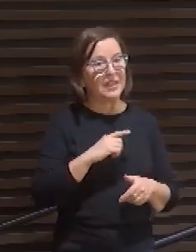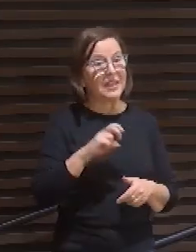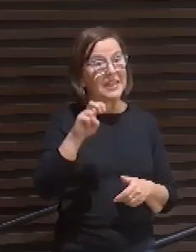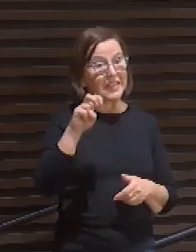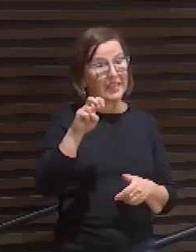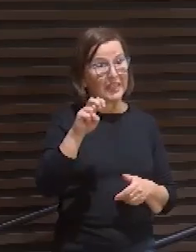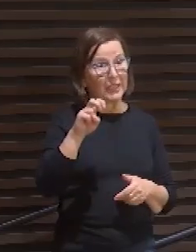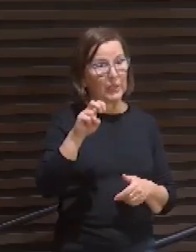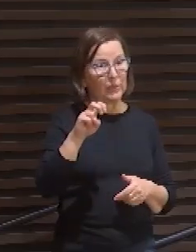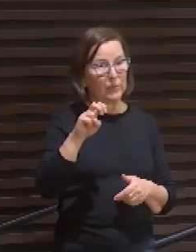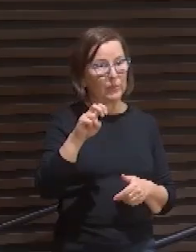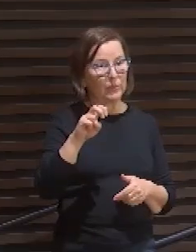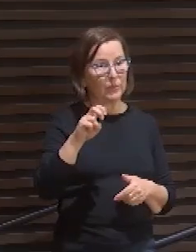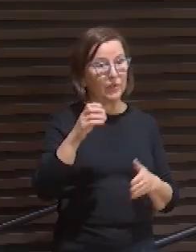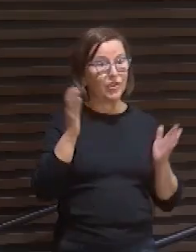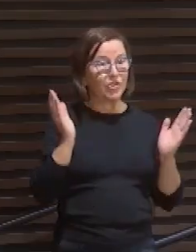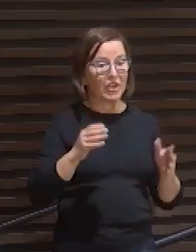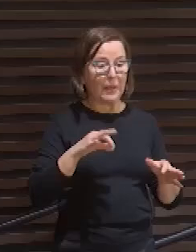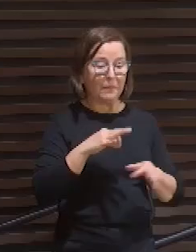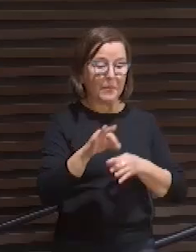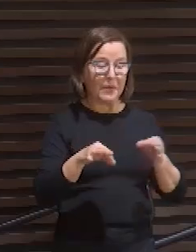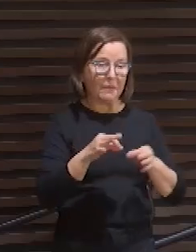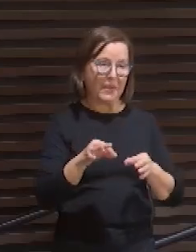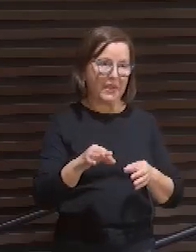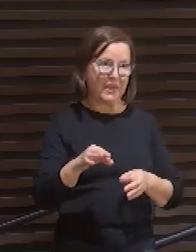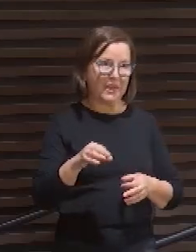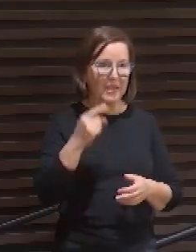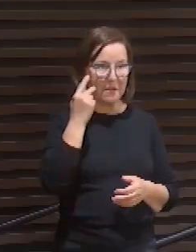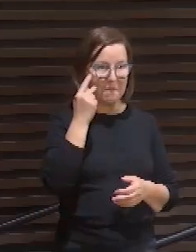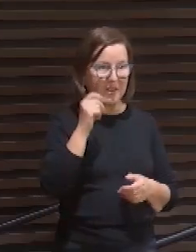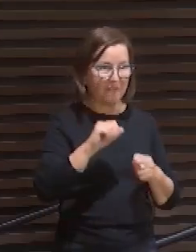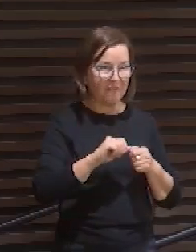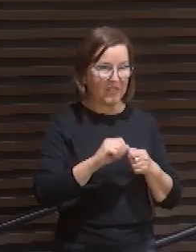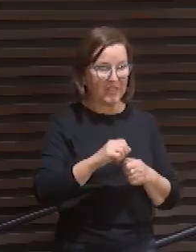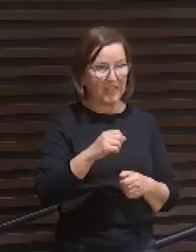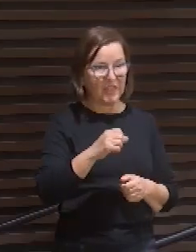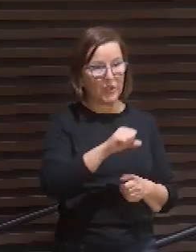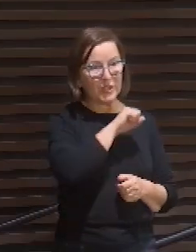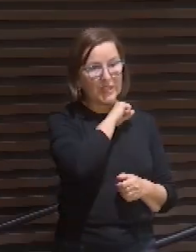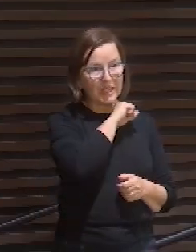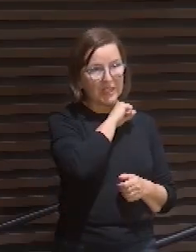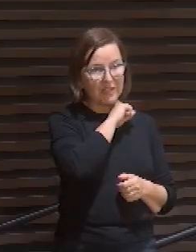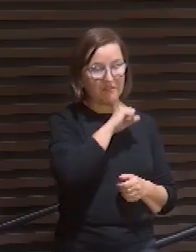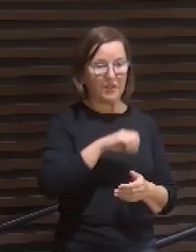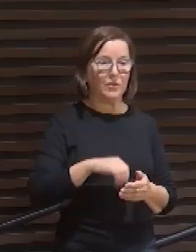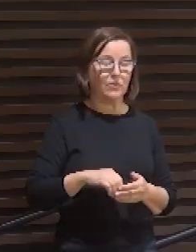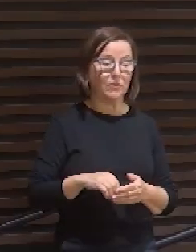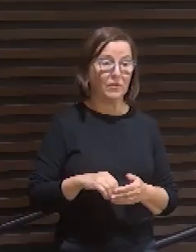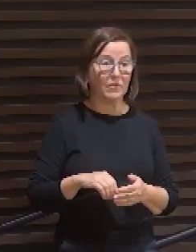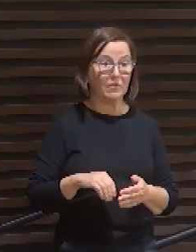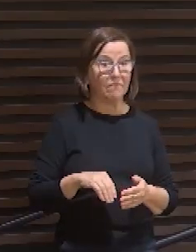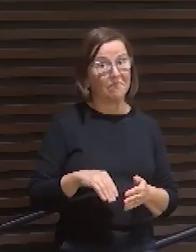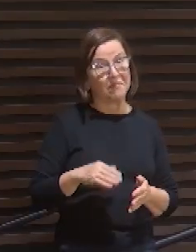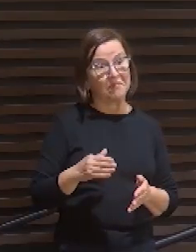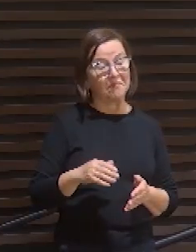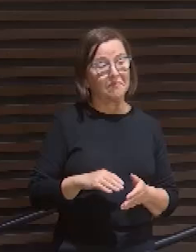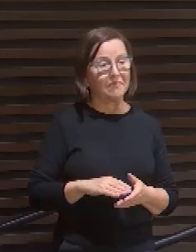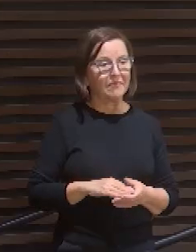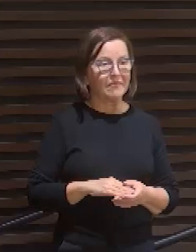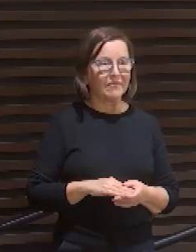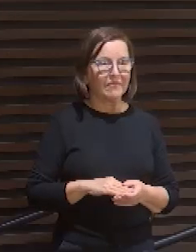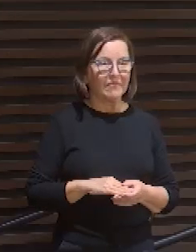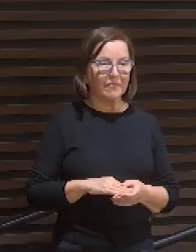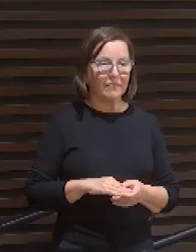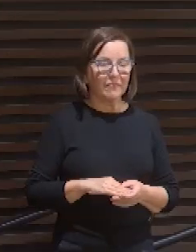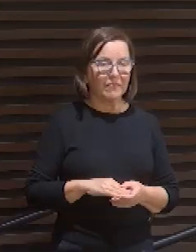breve. Pelo menos o mundo das informações estão bem agitados nesse sentido. E